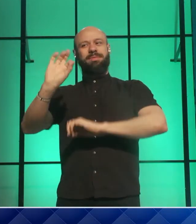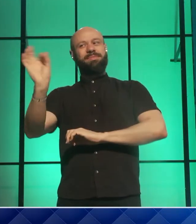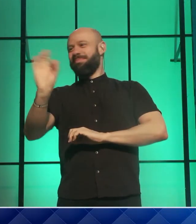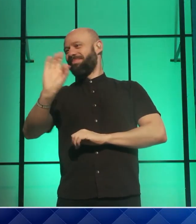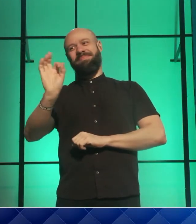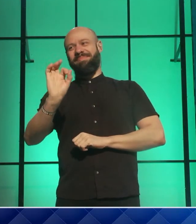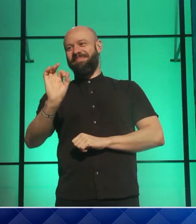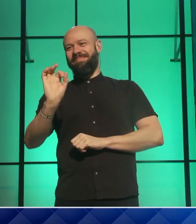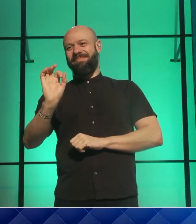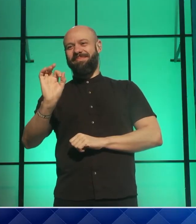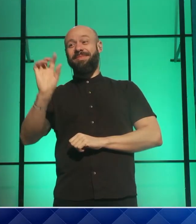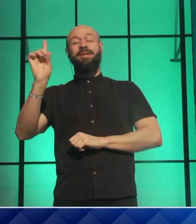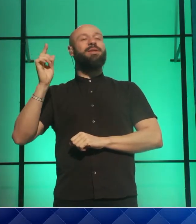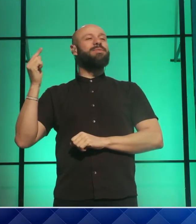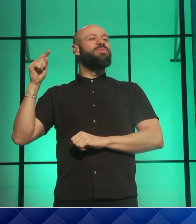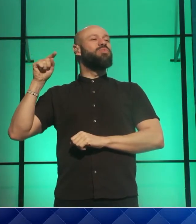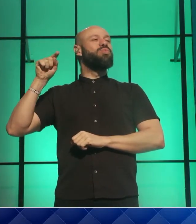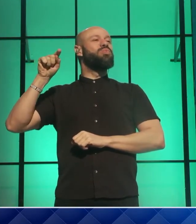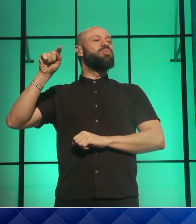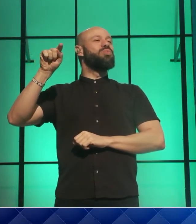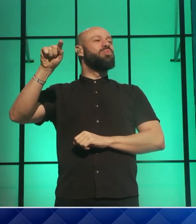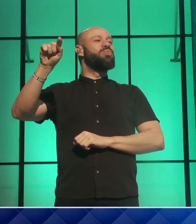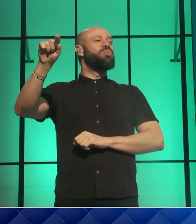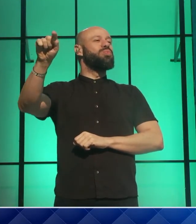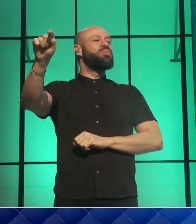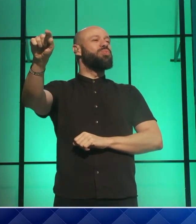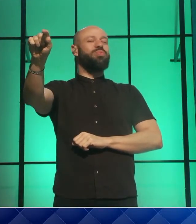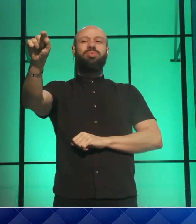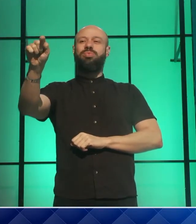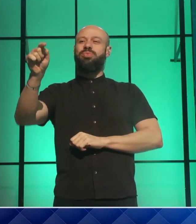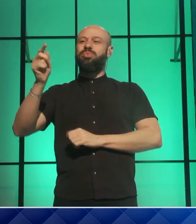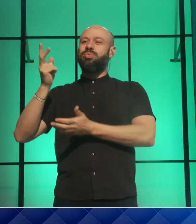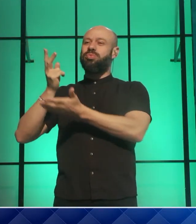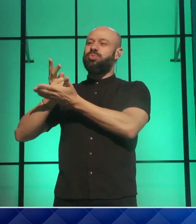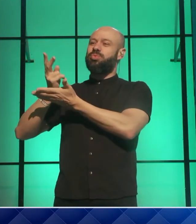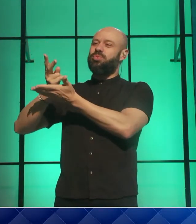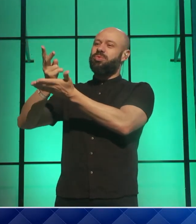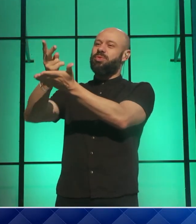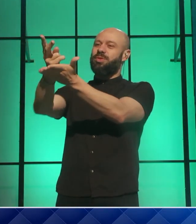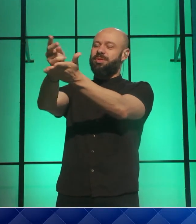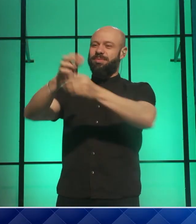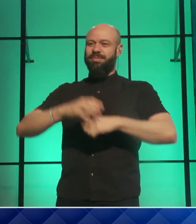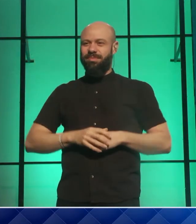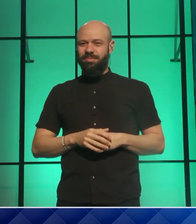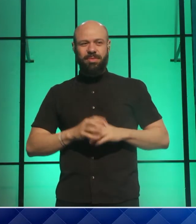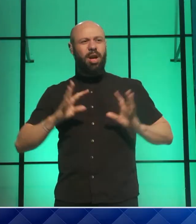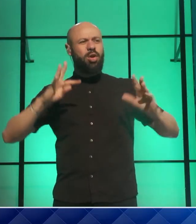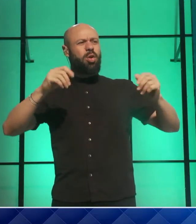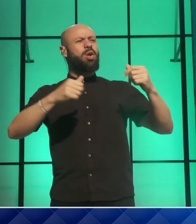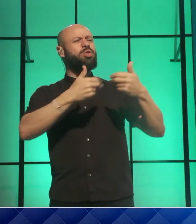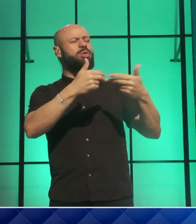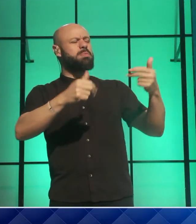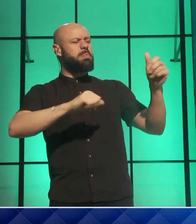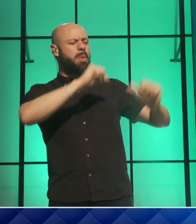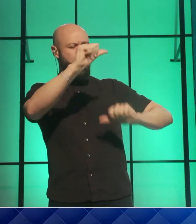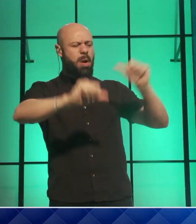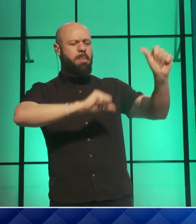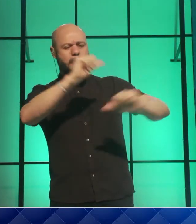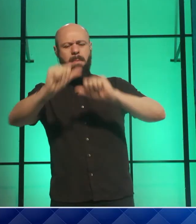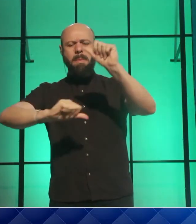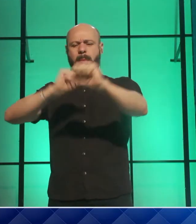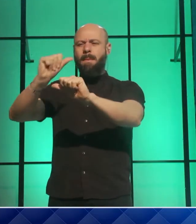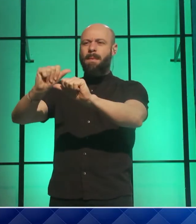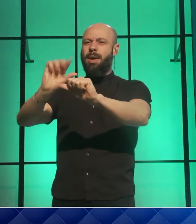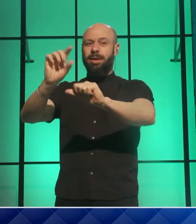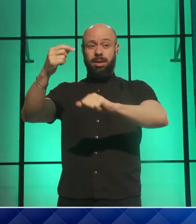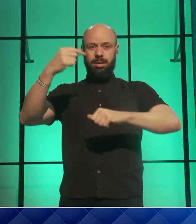é um Deus constante. Tudo o resto pode mudar. Quando todas as coisas podem mudar, você e